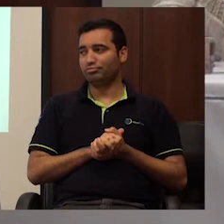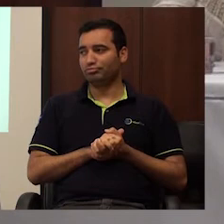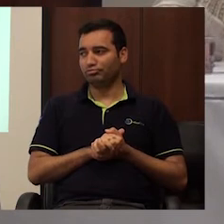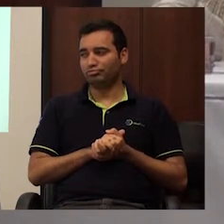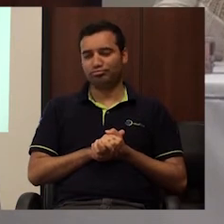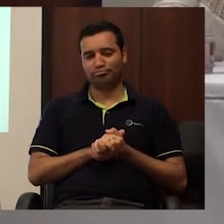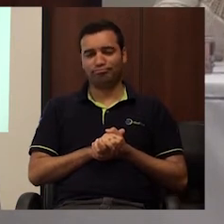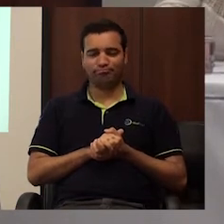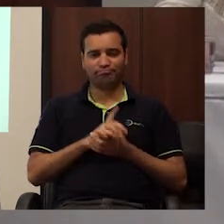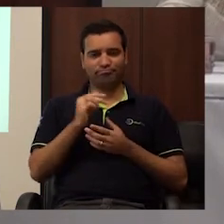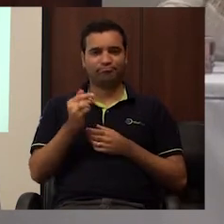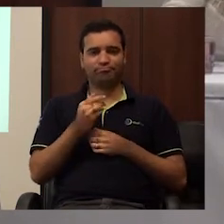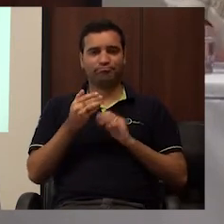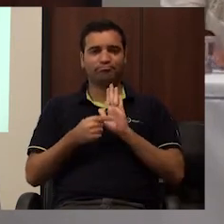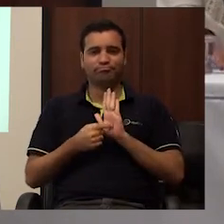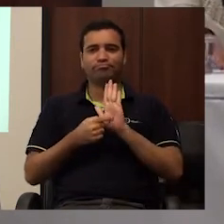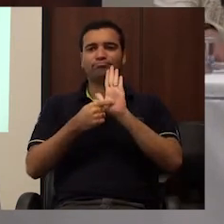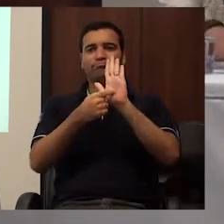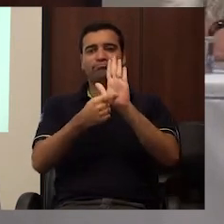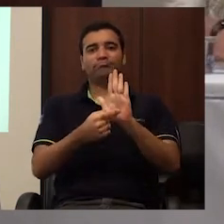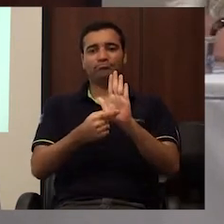um papel na sociedade, né?